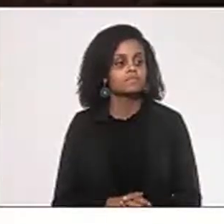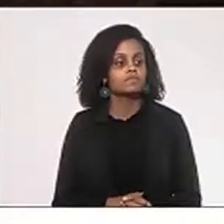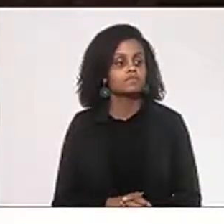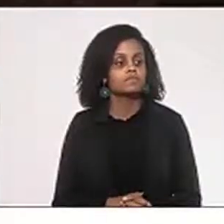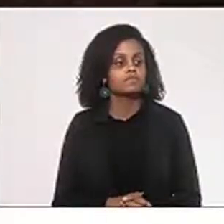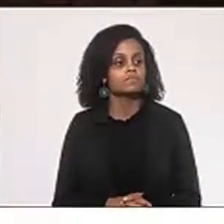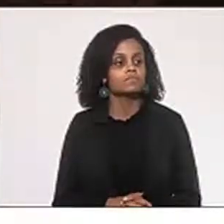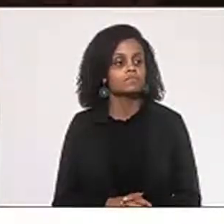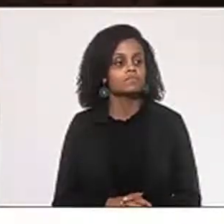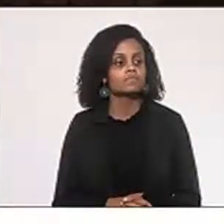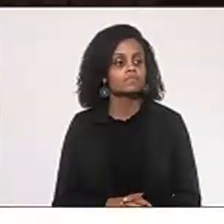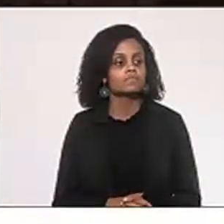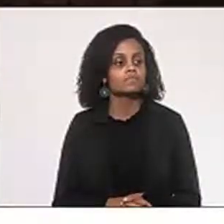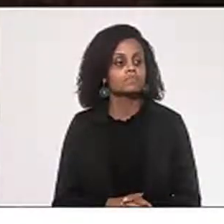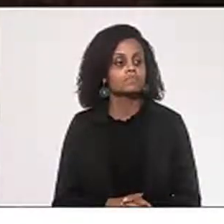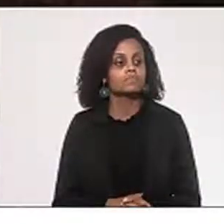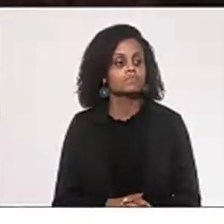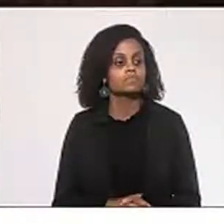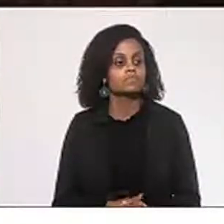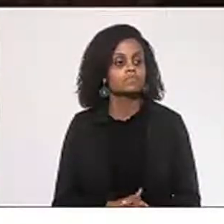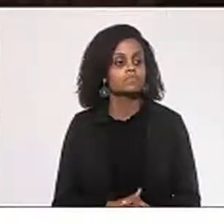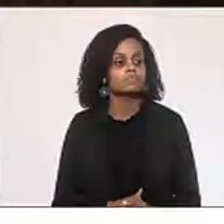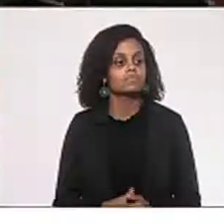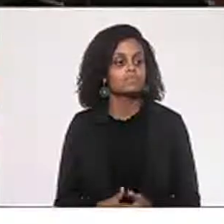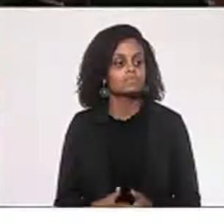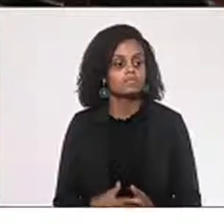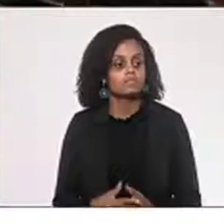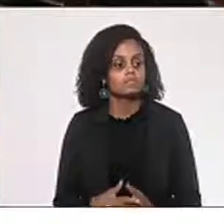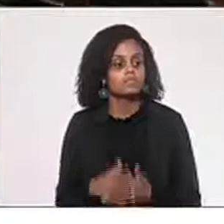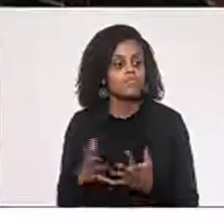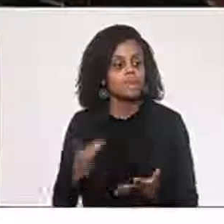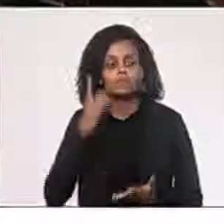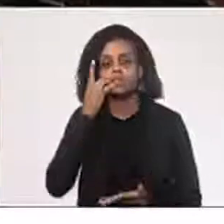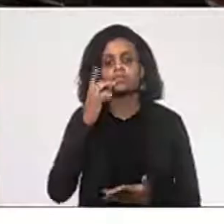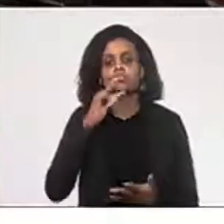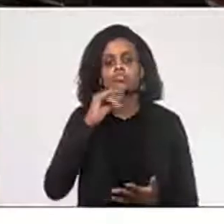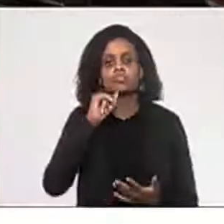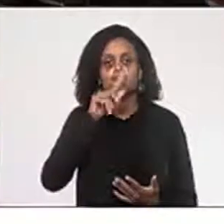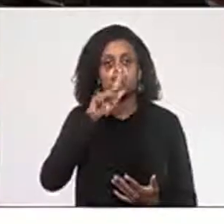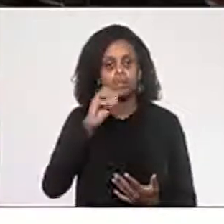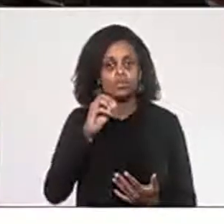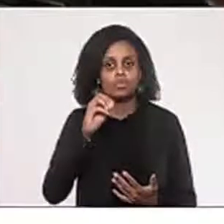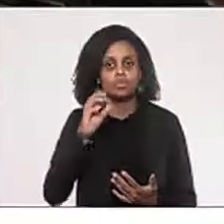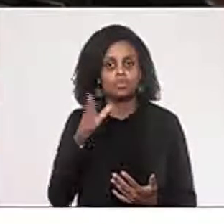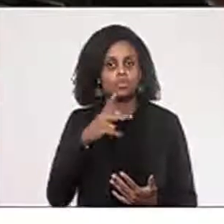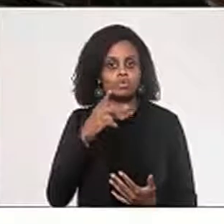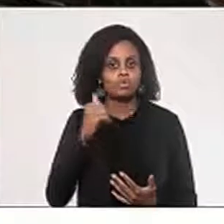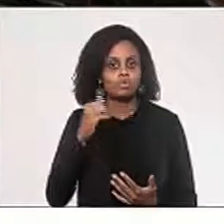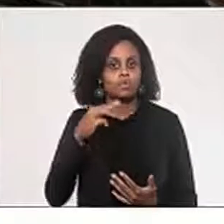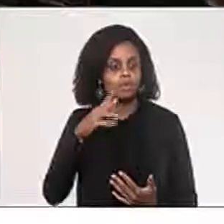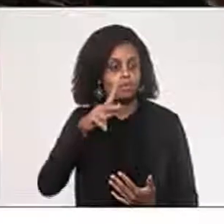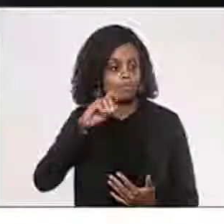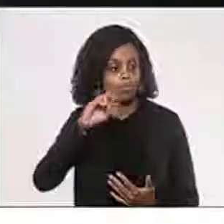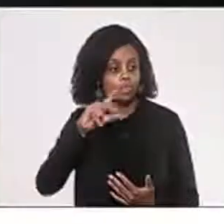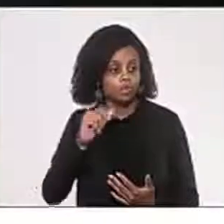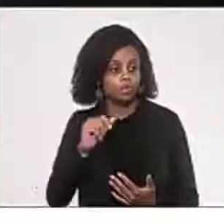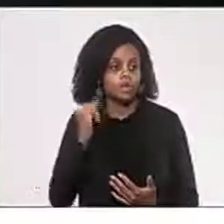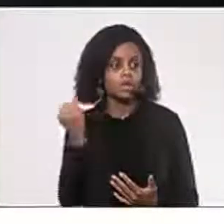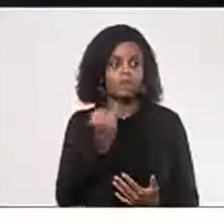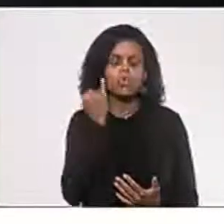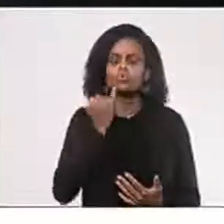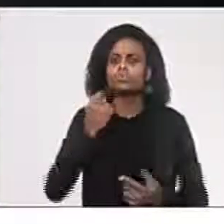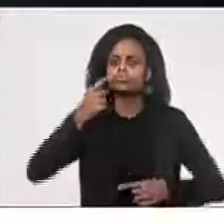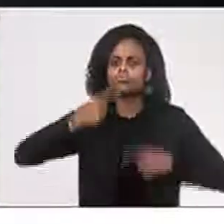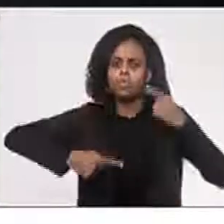Tiago Pampolha, e depois concluo. Queria corroborar com Vossa Excelência, com o deputado Max. É de suma importância